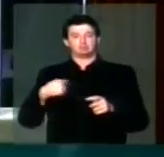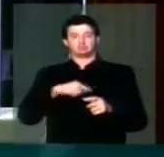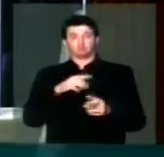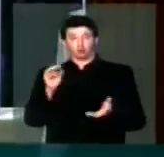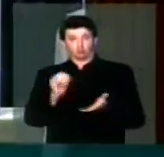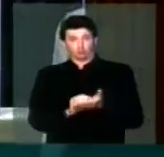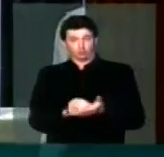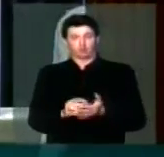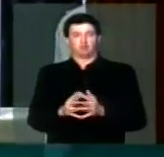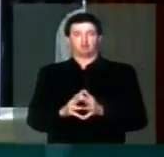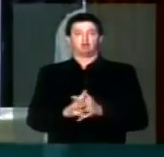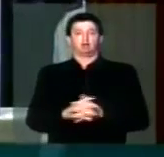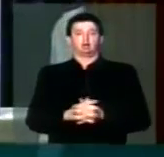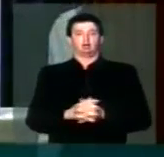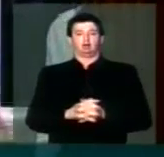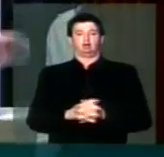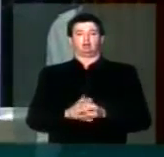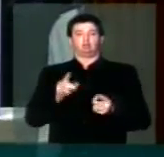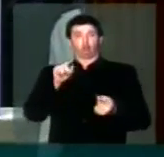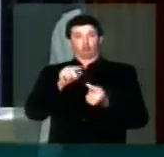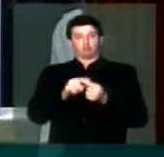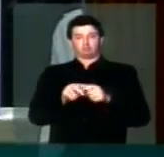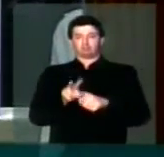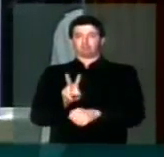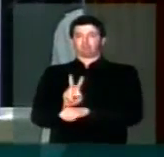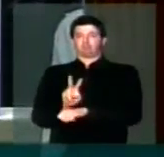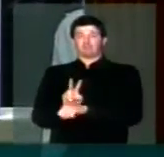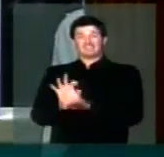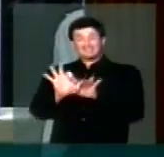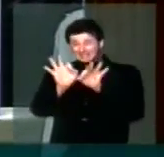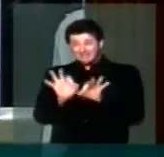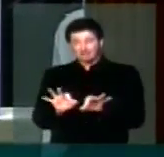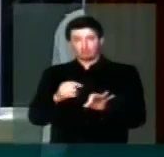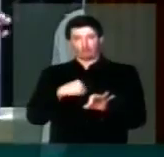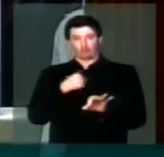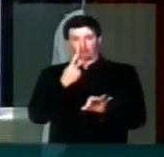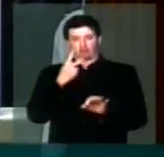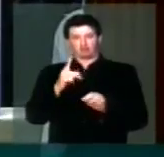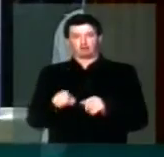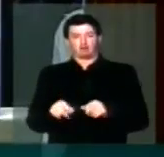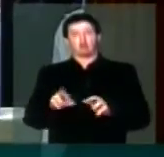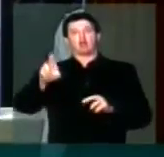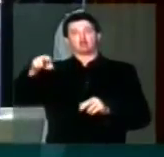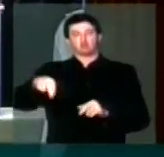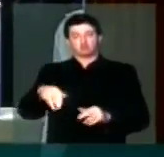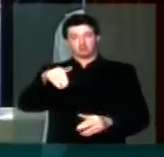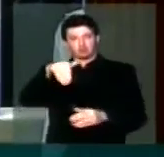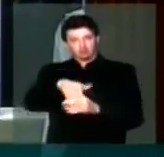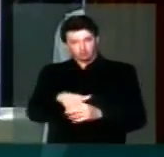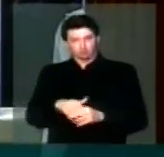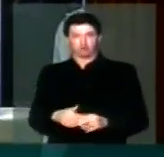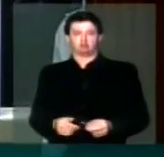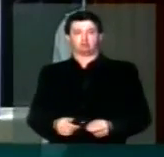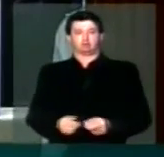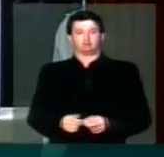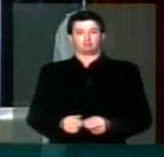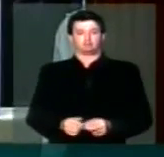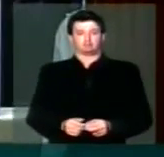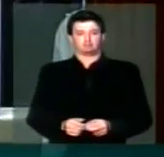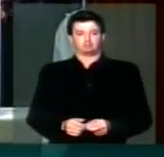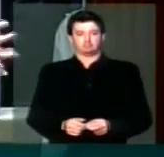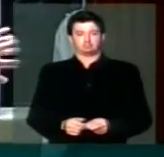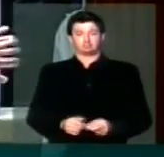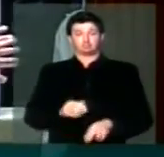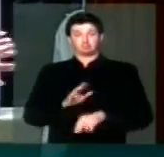estamos aplicando e que visa resguardar exatamente o que eu disse, que é o resultado das urnas. Ou